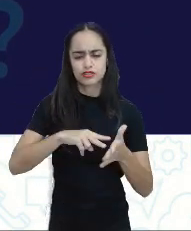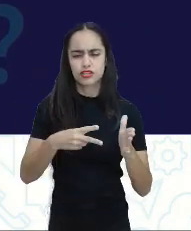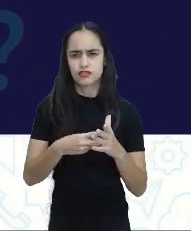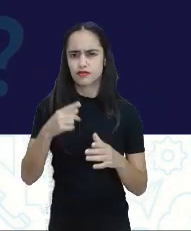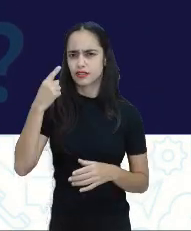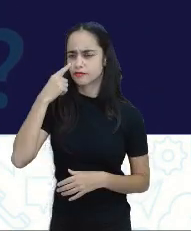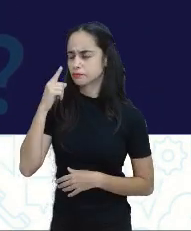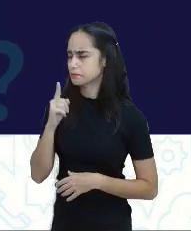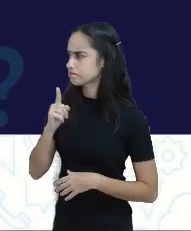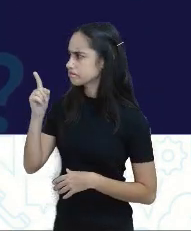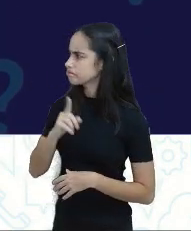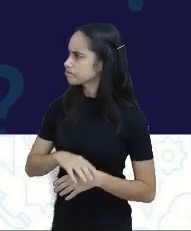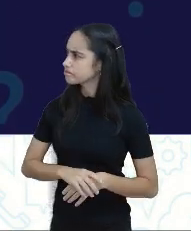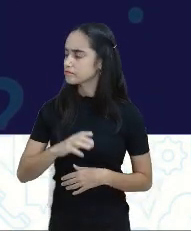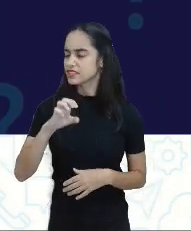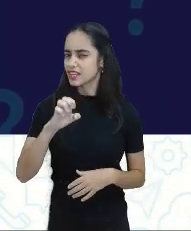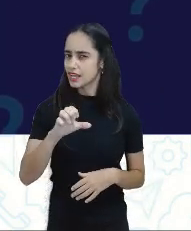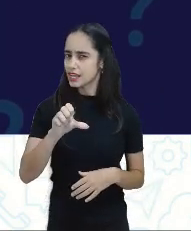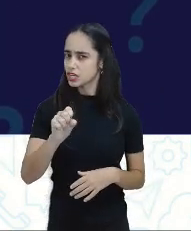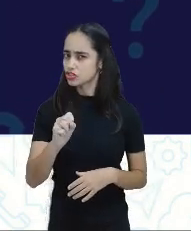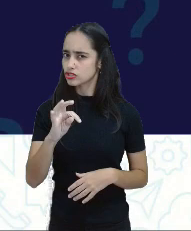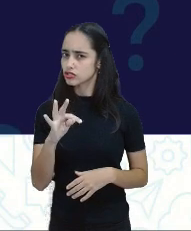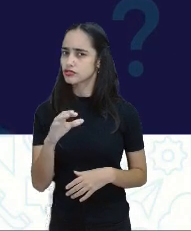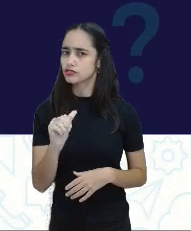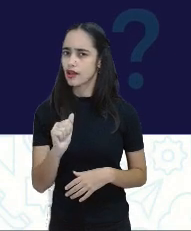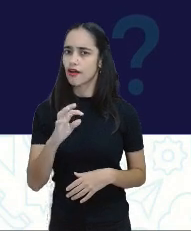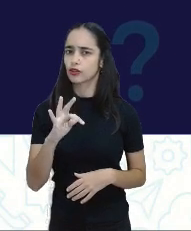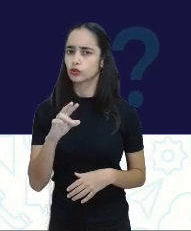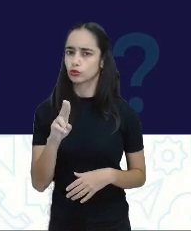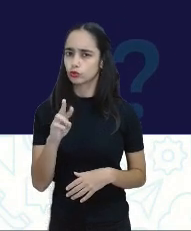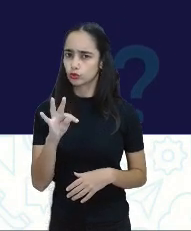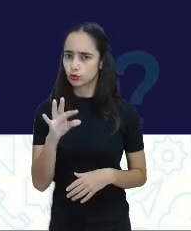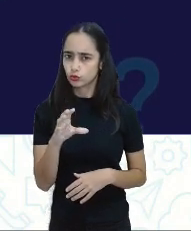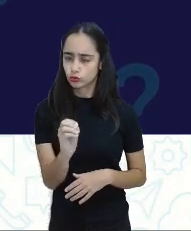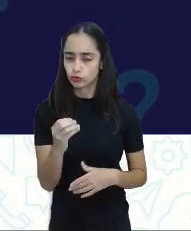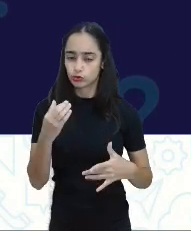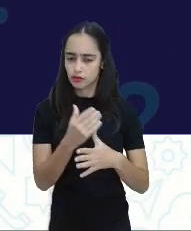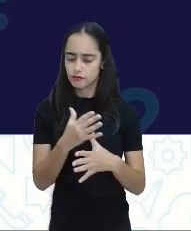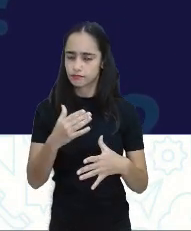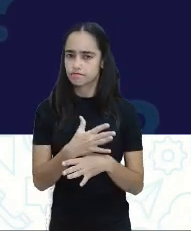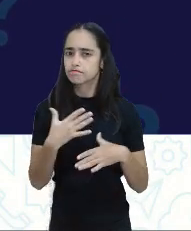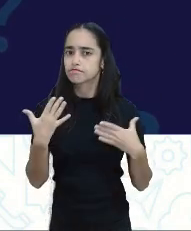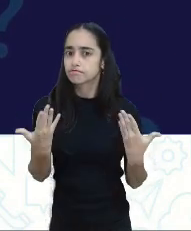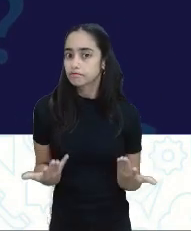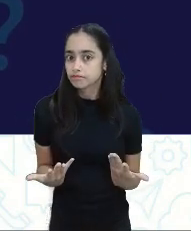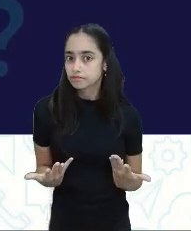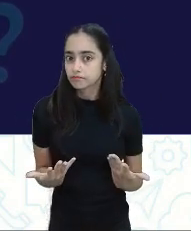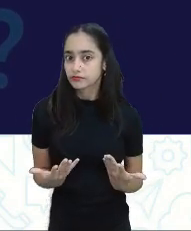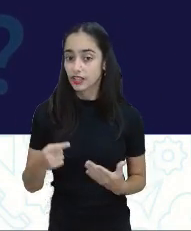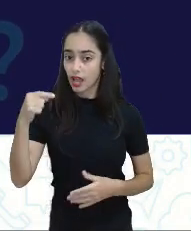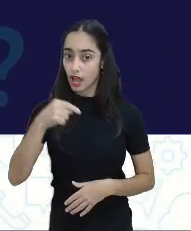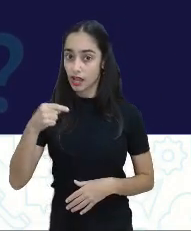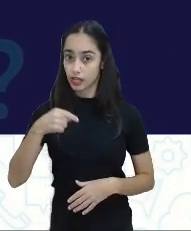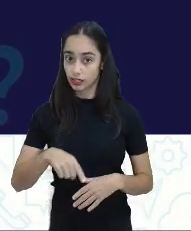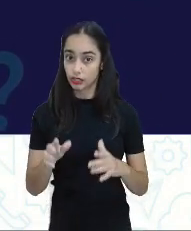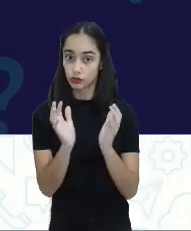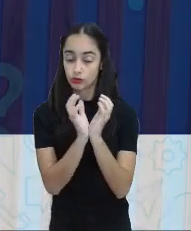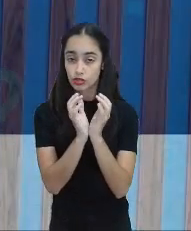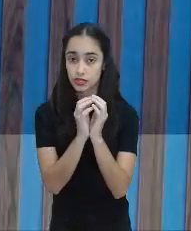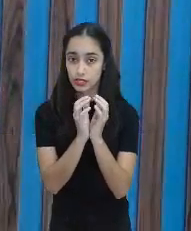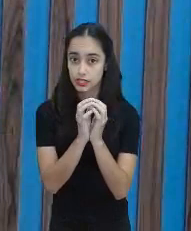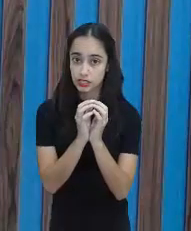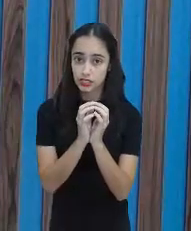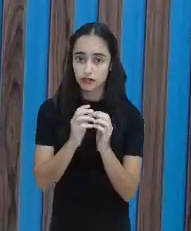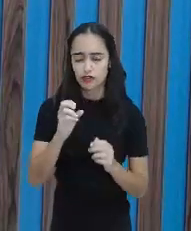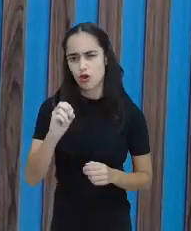Cidade? O que será, né, esse danado aí do Estatuto da Cidade? Será que aqui no Recife, né, e